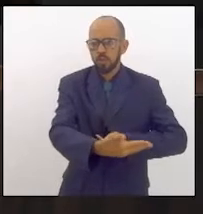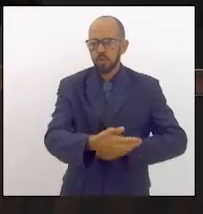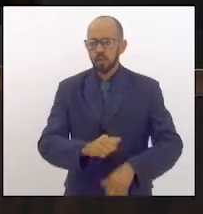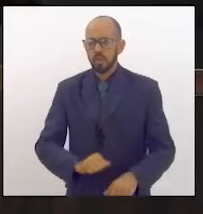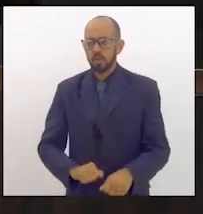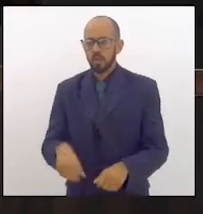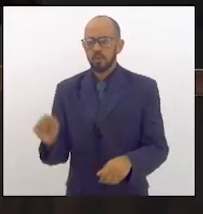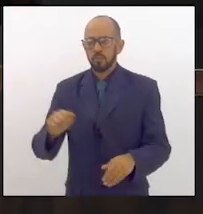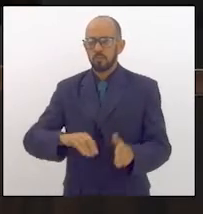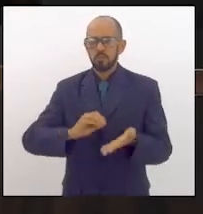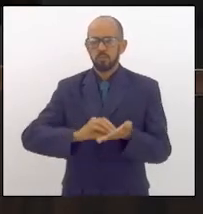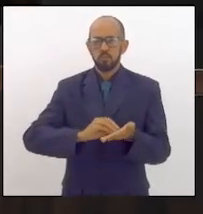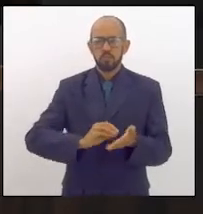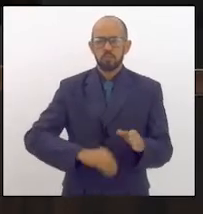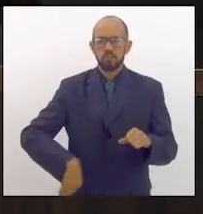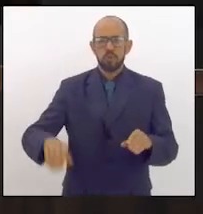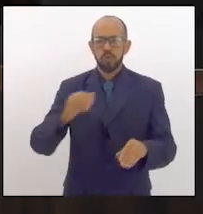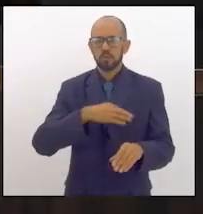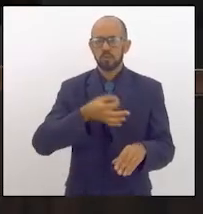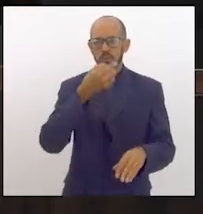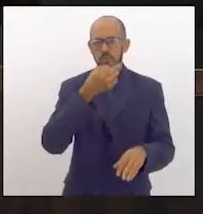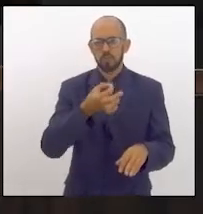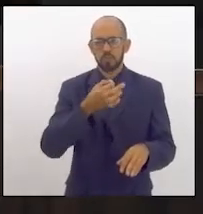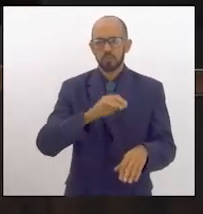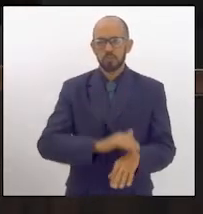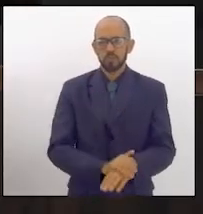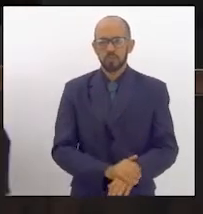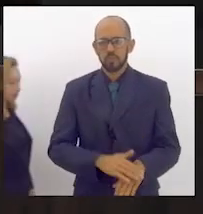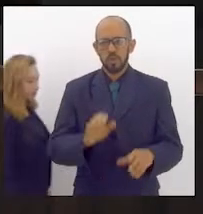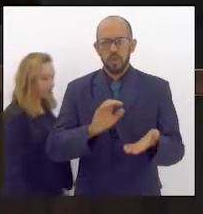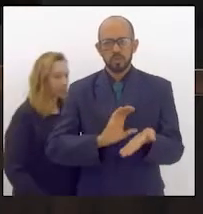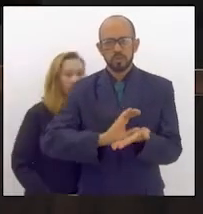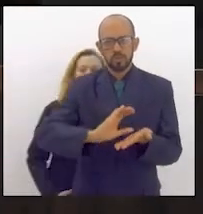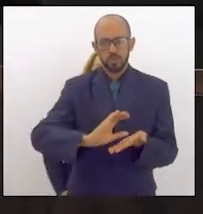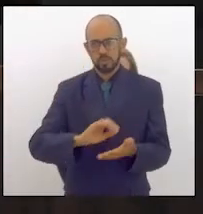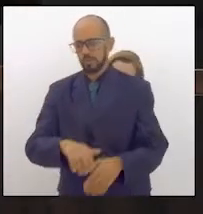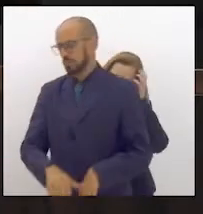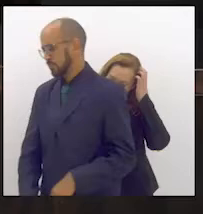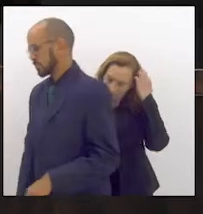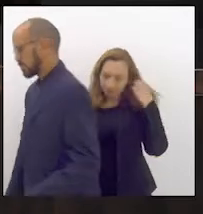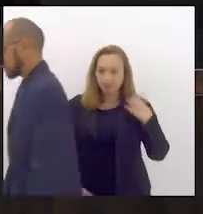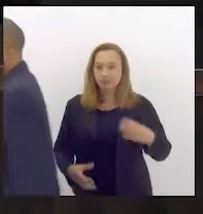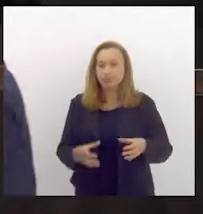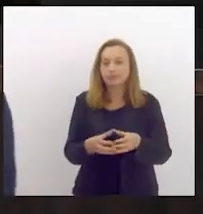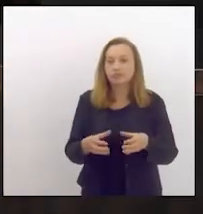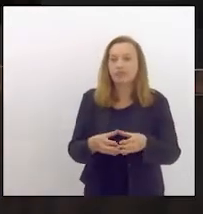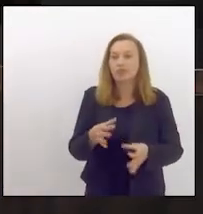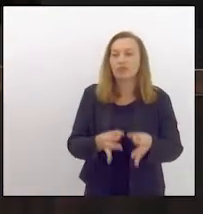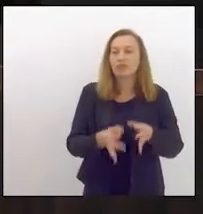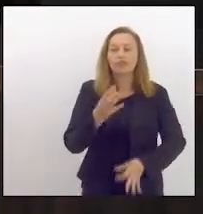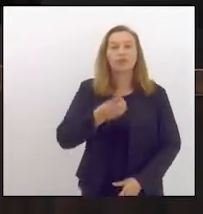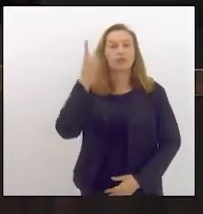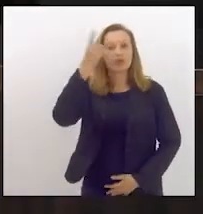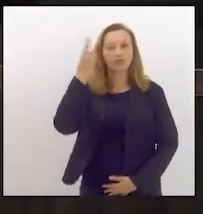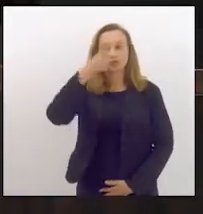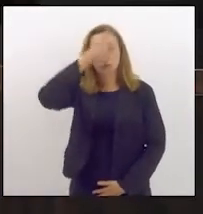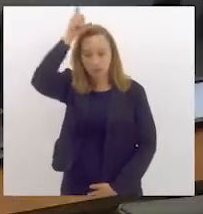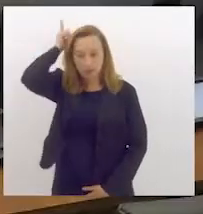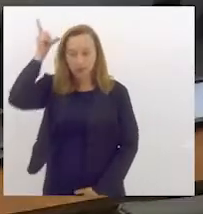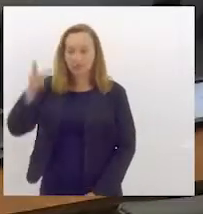pendente de pareceres das comissões condição Justiça de saúde de orçamento para emitir parecer pela comissão de concessão destes estado Luiz